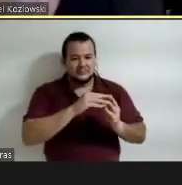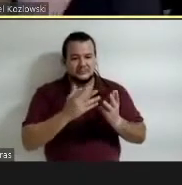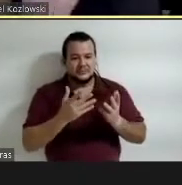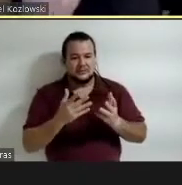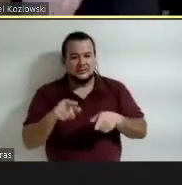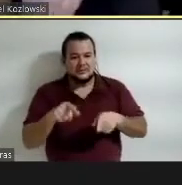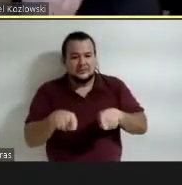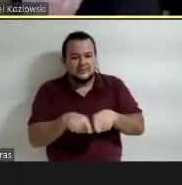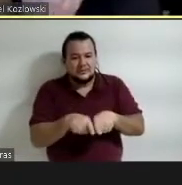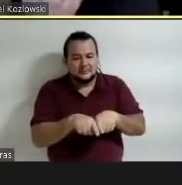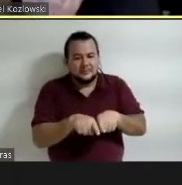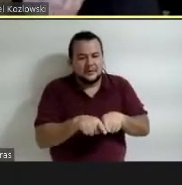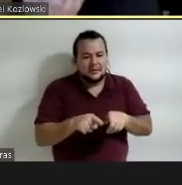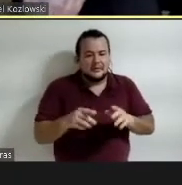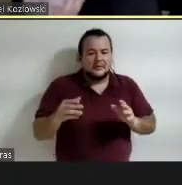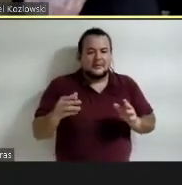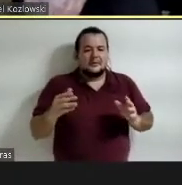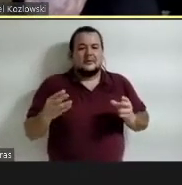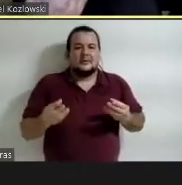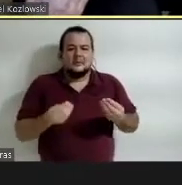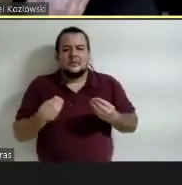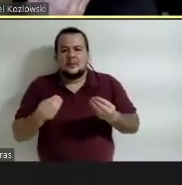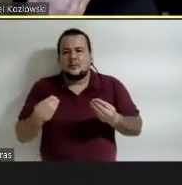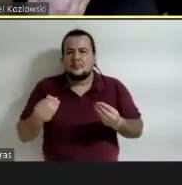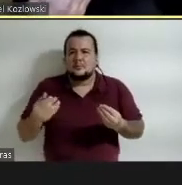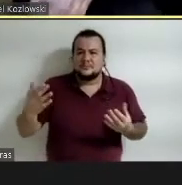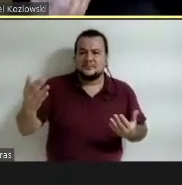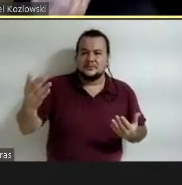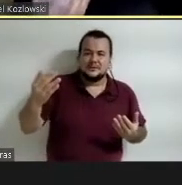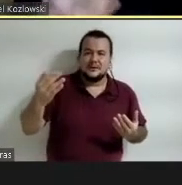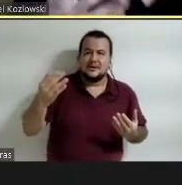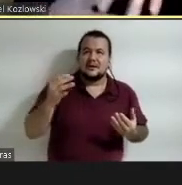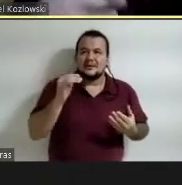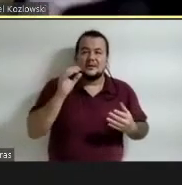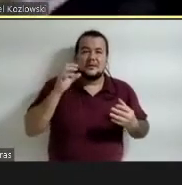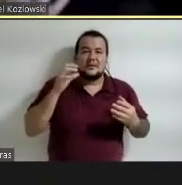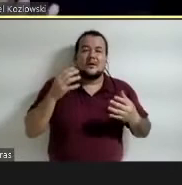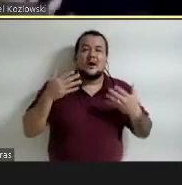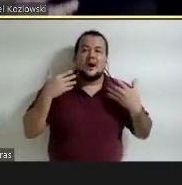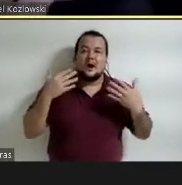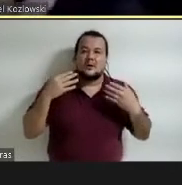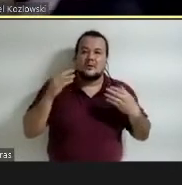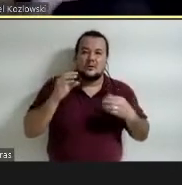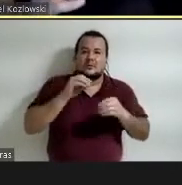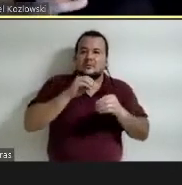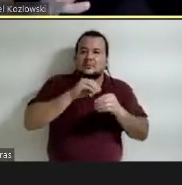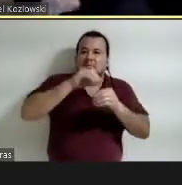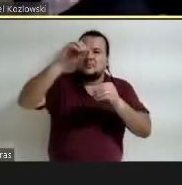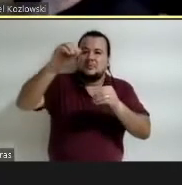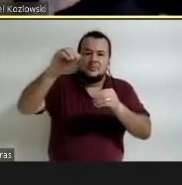migrar para os trópicos quando está inverno. Ou seja, o mundo fica